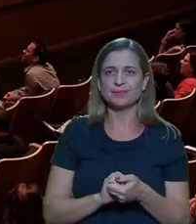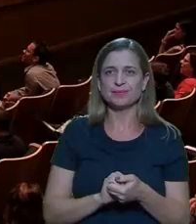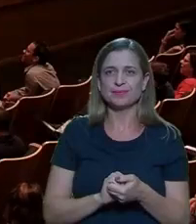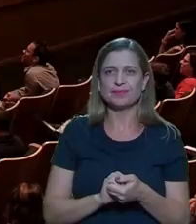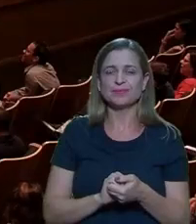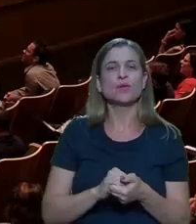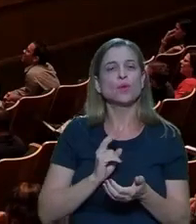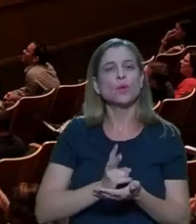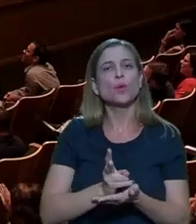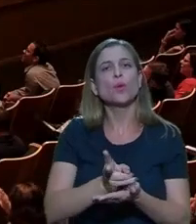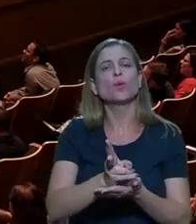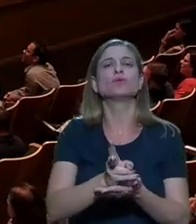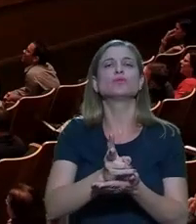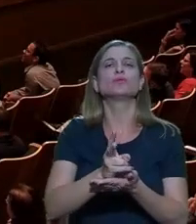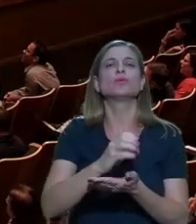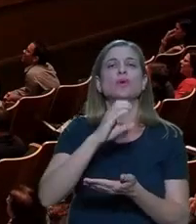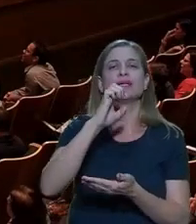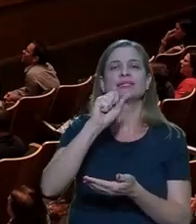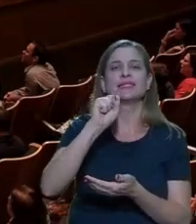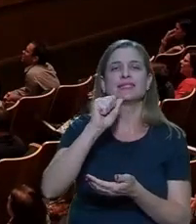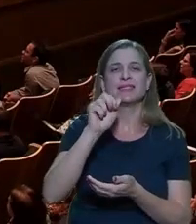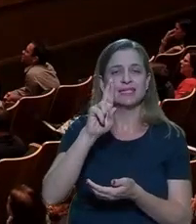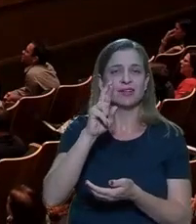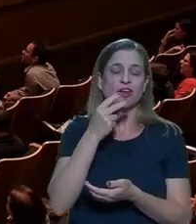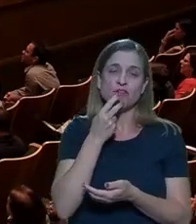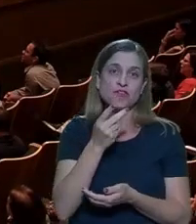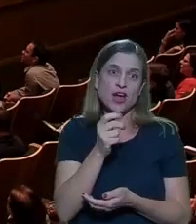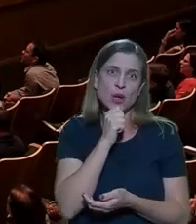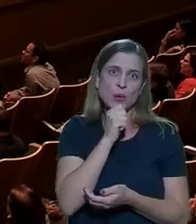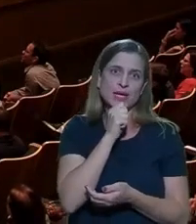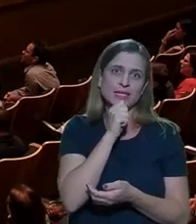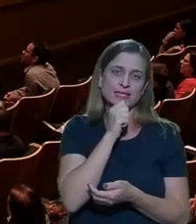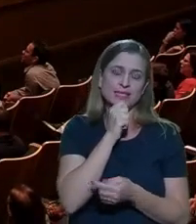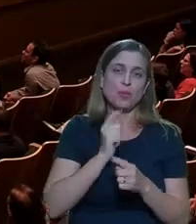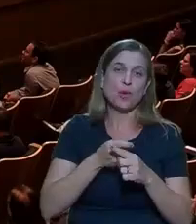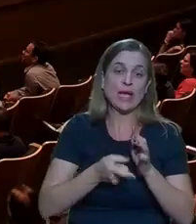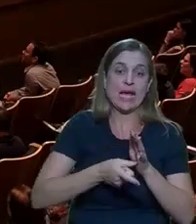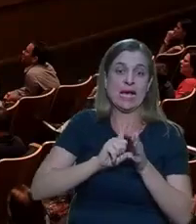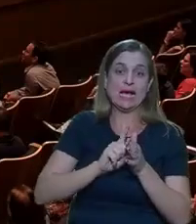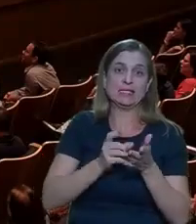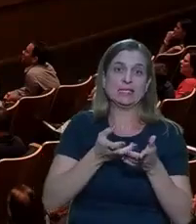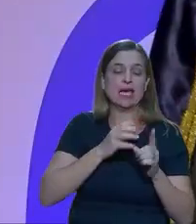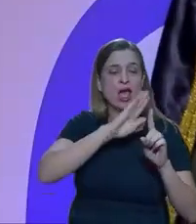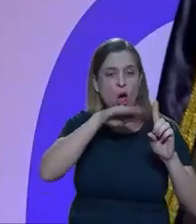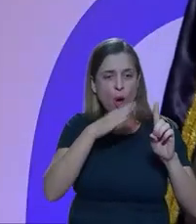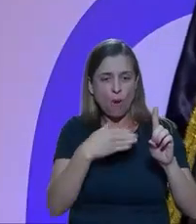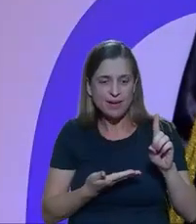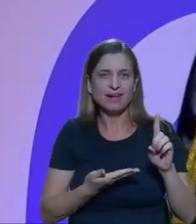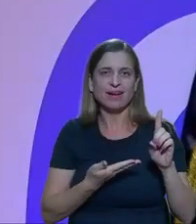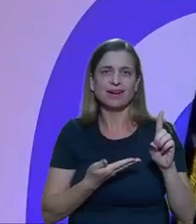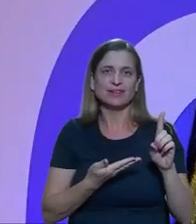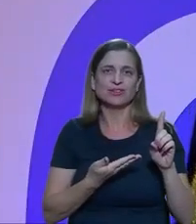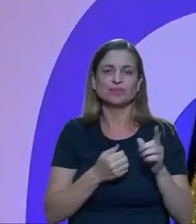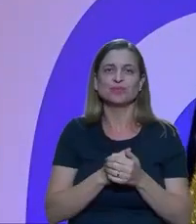dar continuidade. O César ainda não falou, porque a gente vai prestar uma homenagem agora ao autor Fernando Braga,